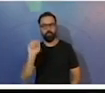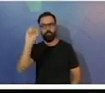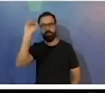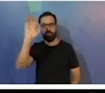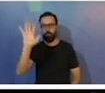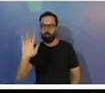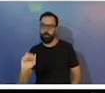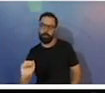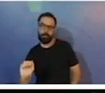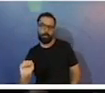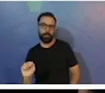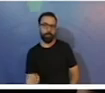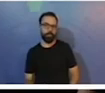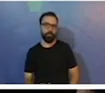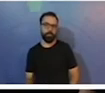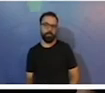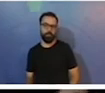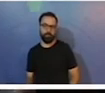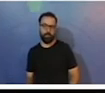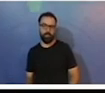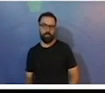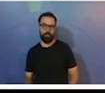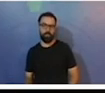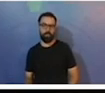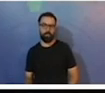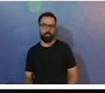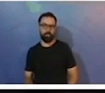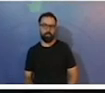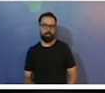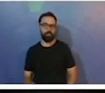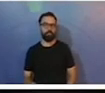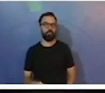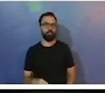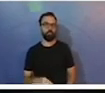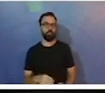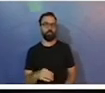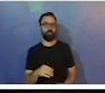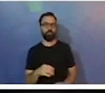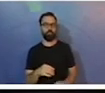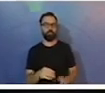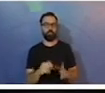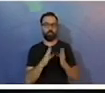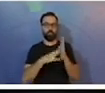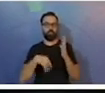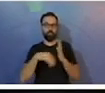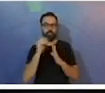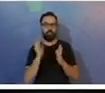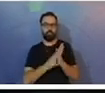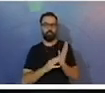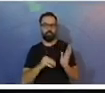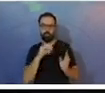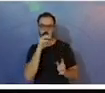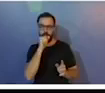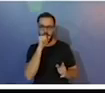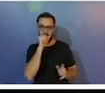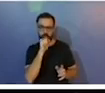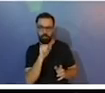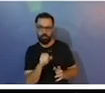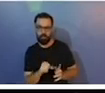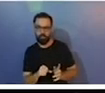mapas, vamos fazer essa próxima atividade. Pinte de laranja a parte do